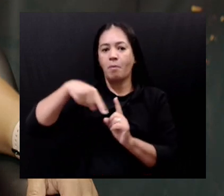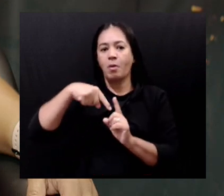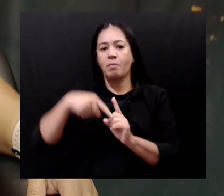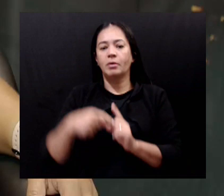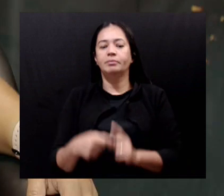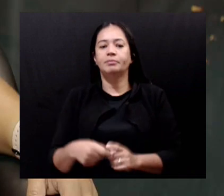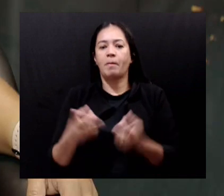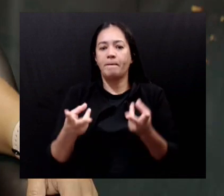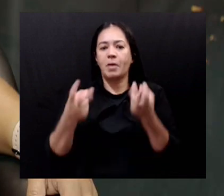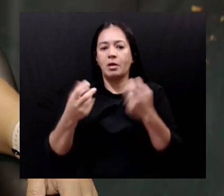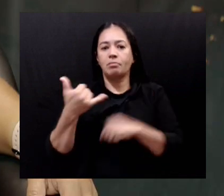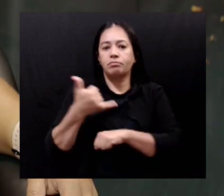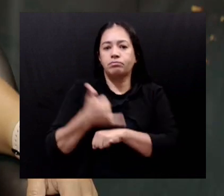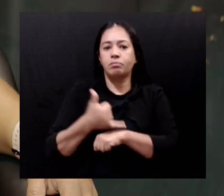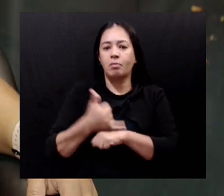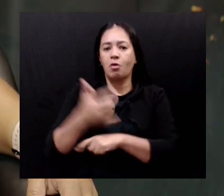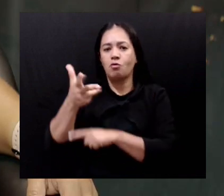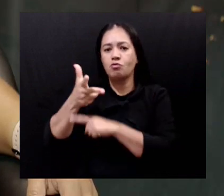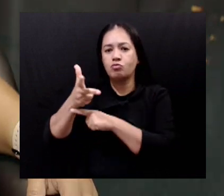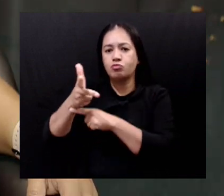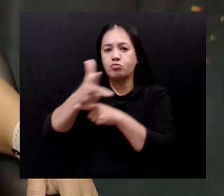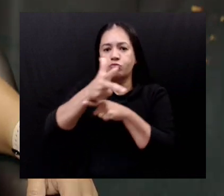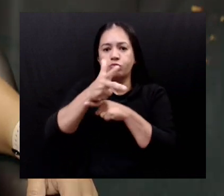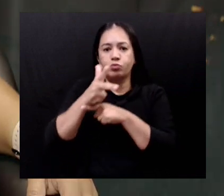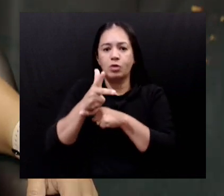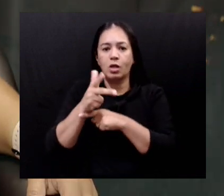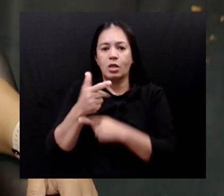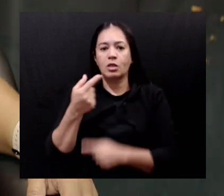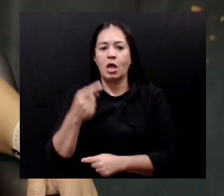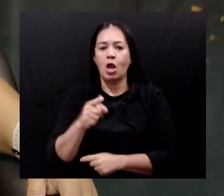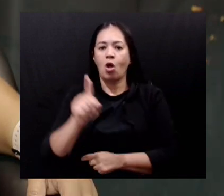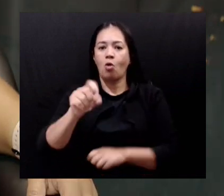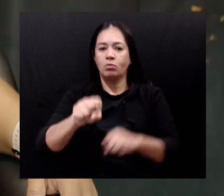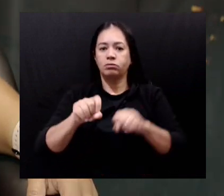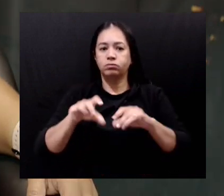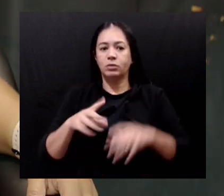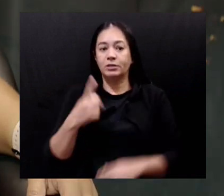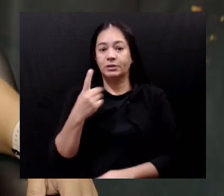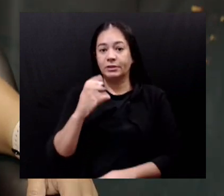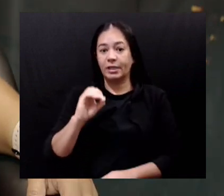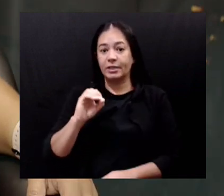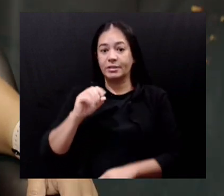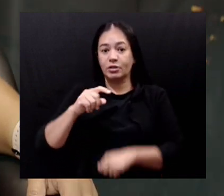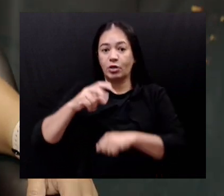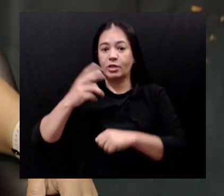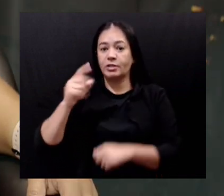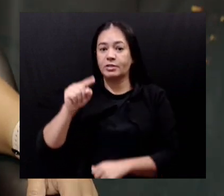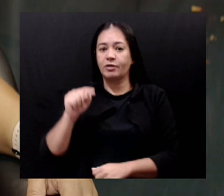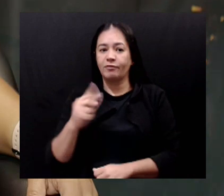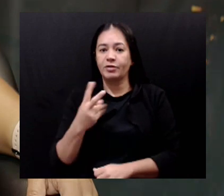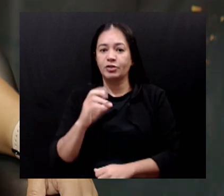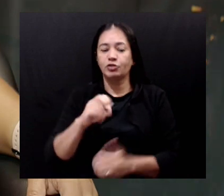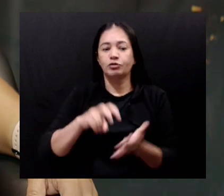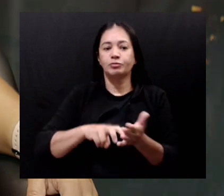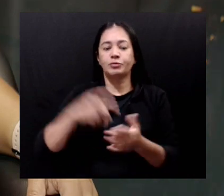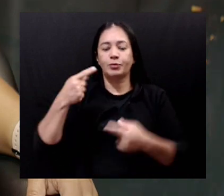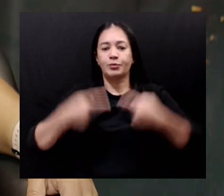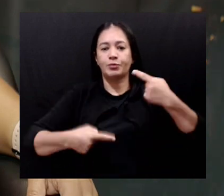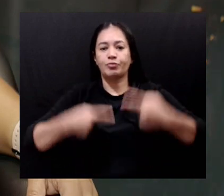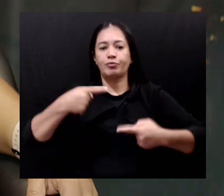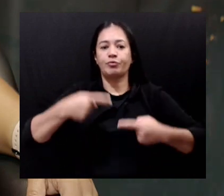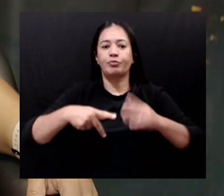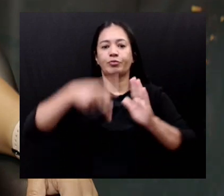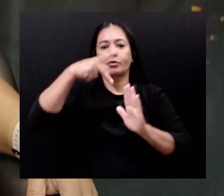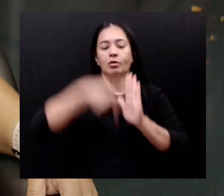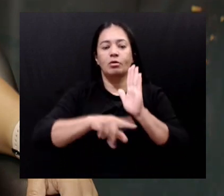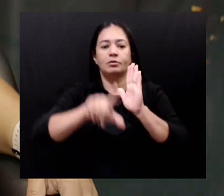de vigilância. Na última audiência, às 10h20 da manhã, será discutido o projeto de lei complementar número 1 de 2025,